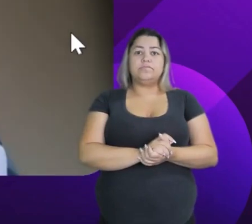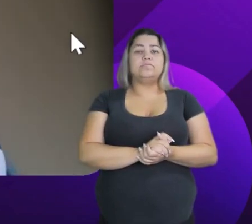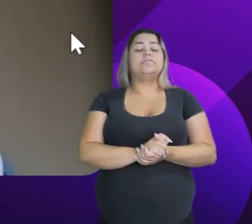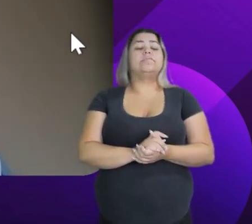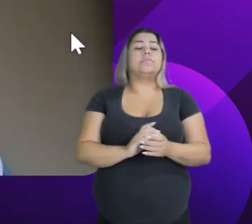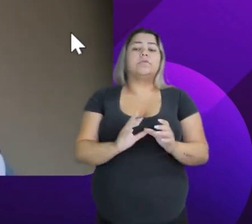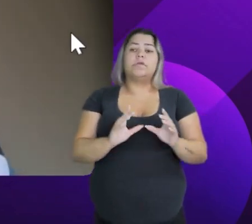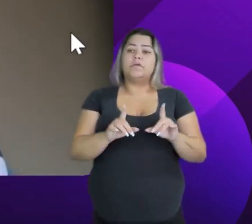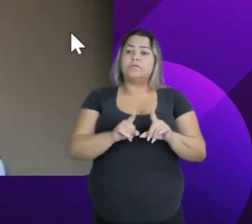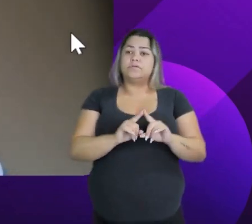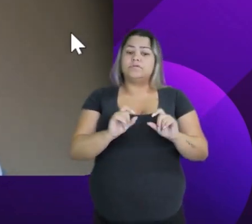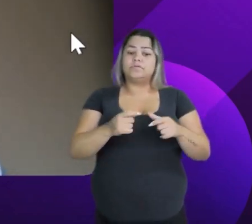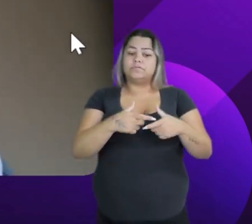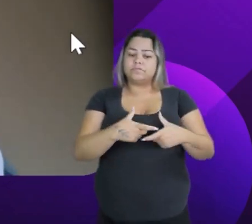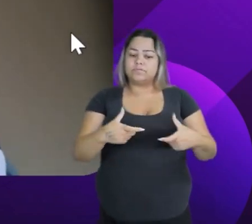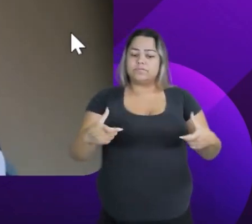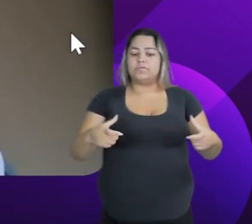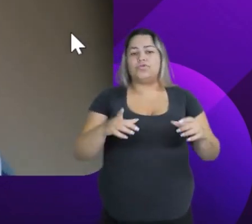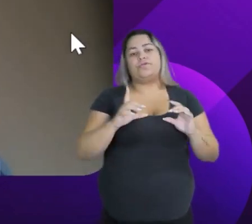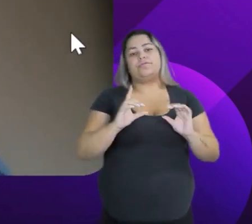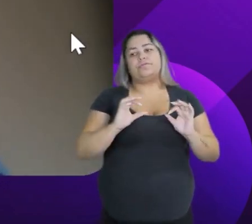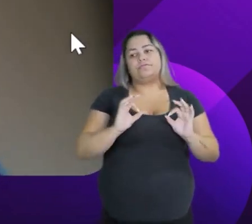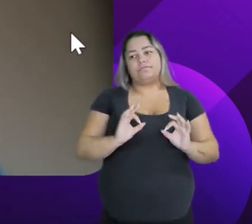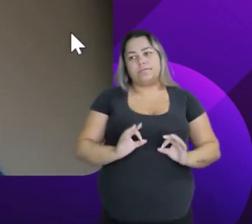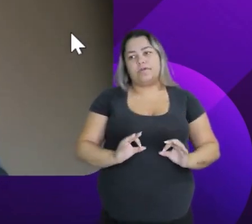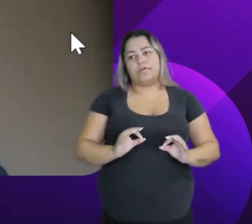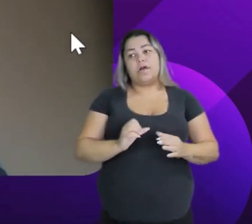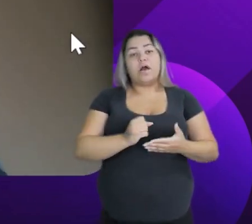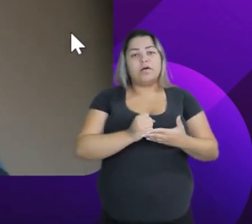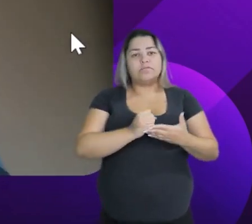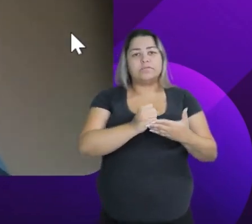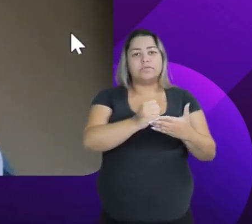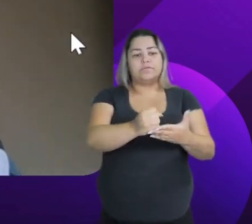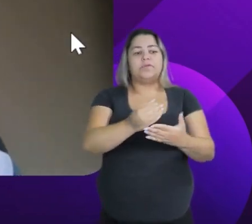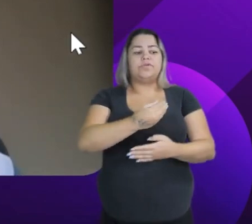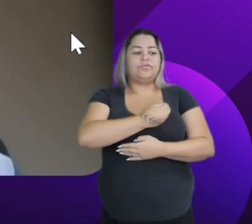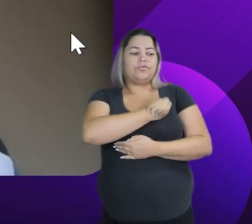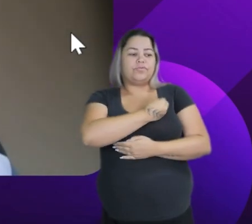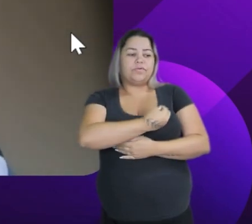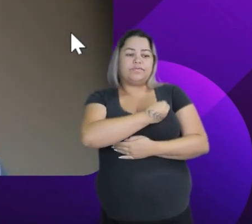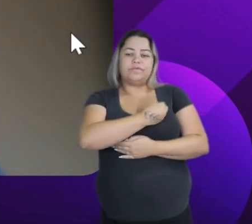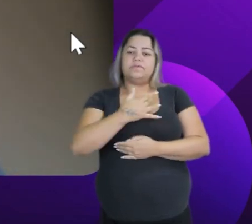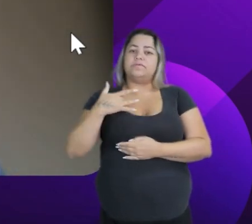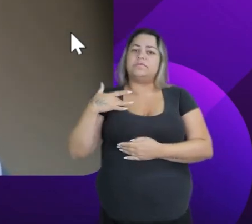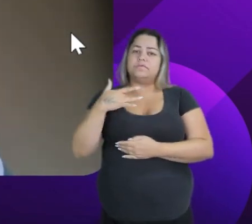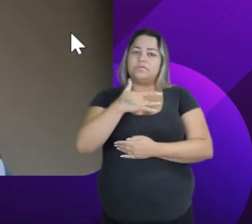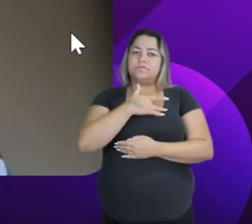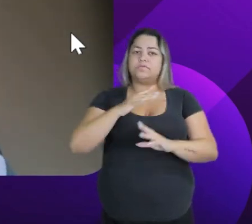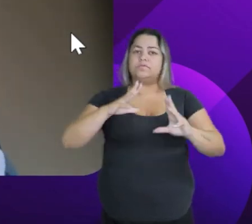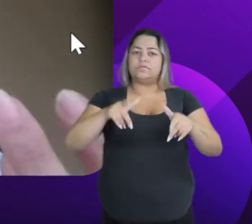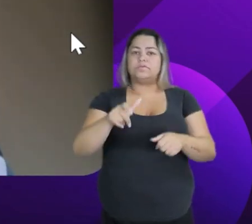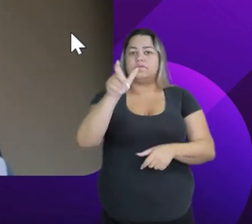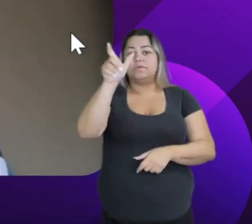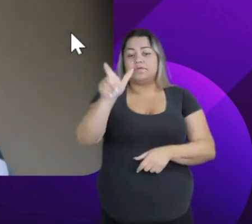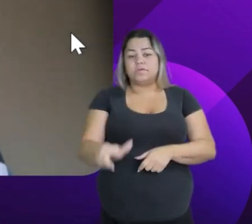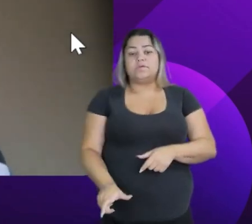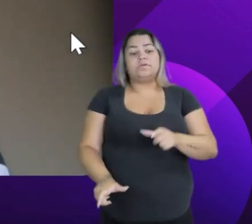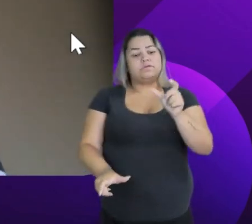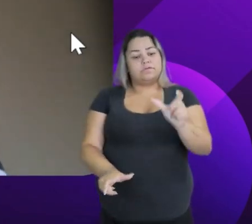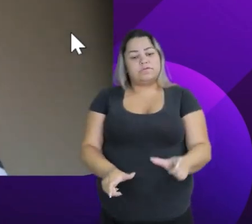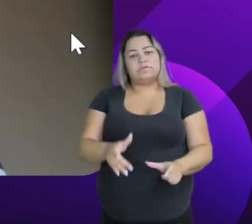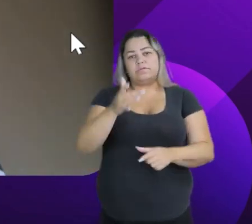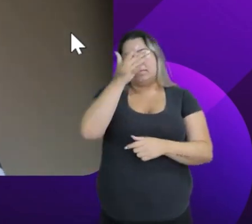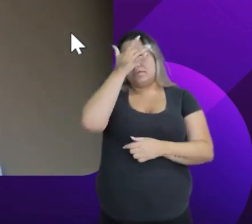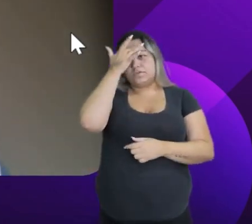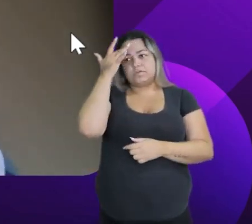condições de ampliar a dignidade e a oferta também de uma vida mais saudável para todas as pessoas, né, no seu sentido mais amplo,